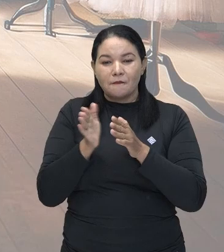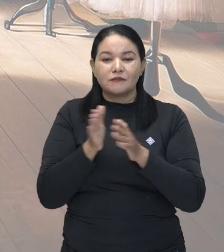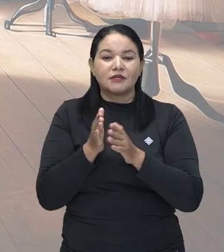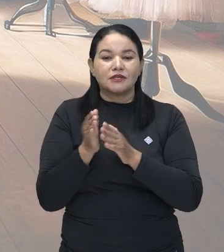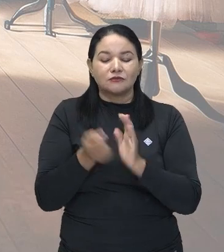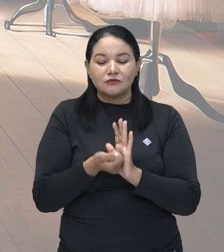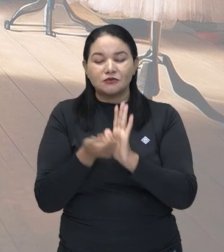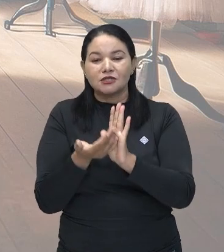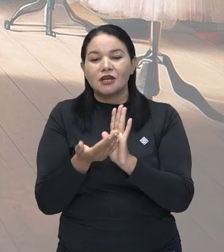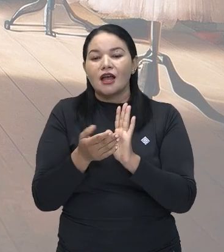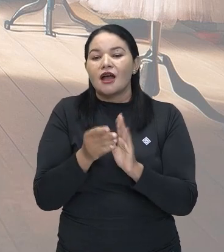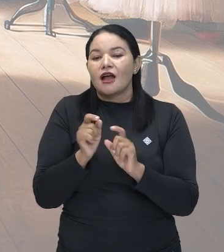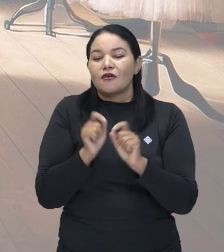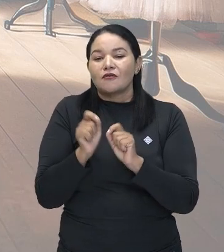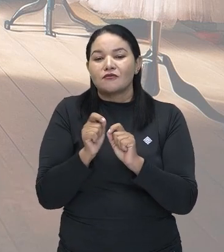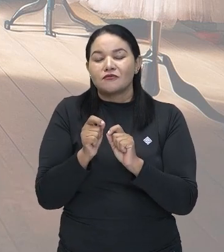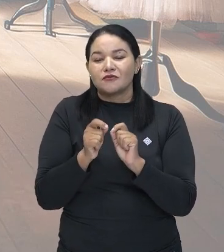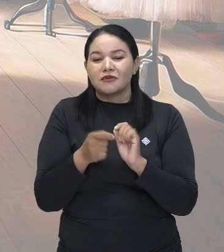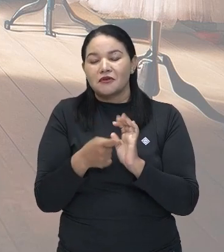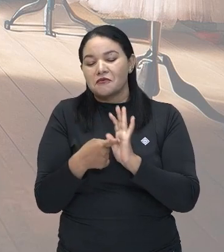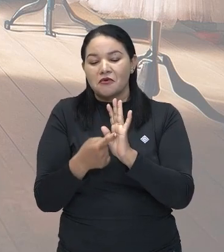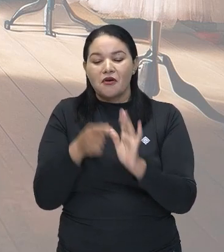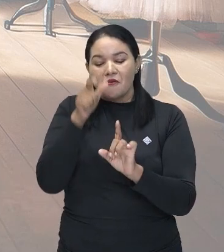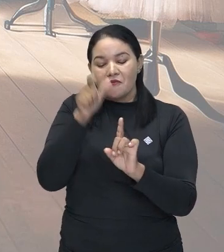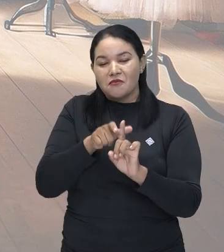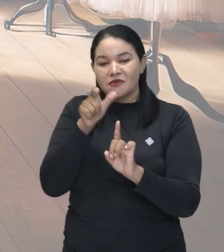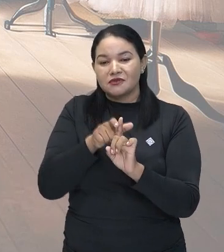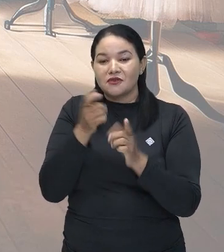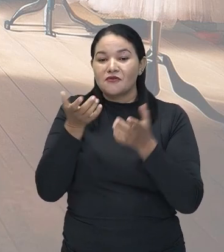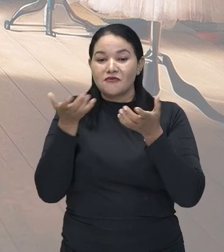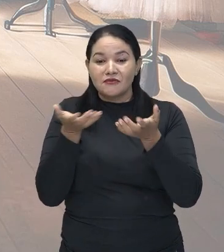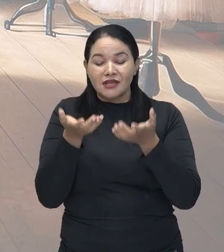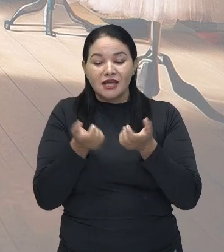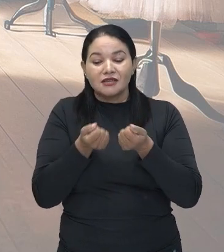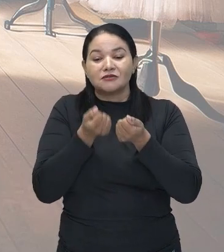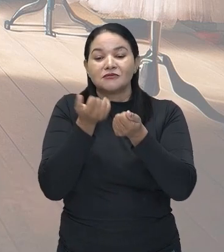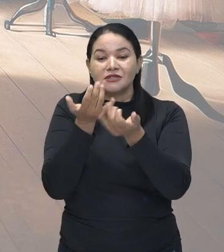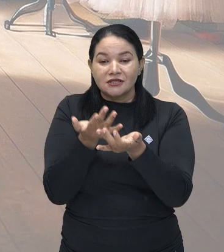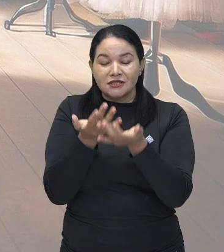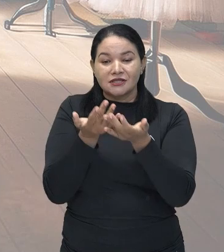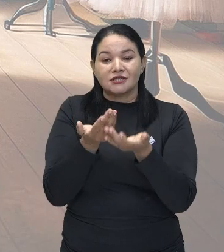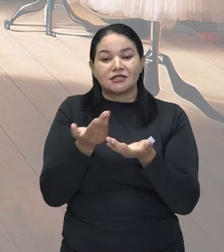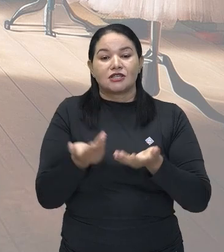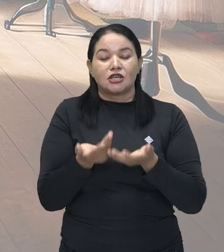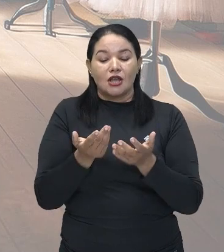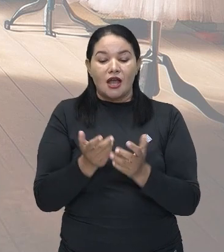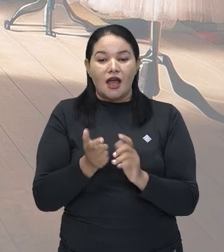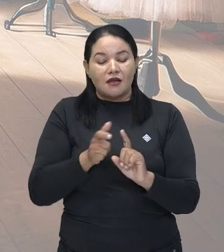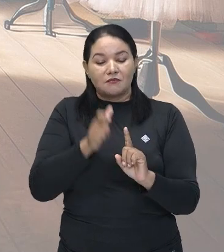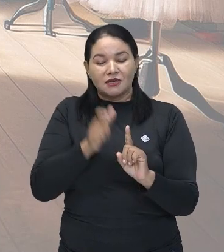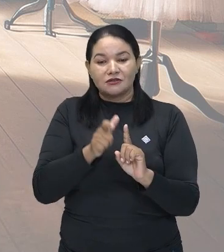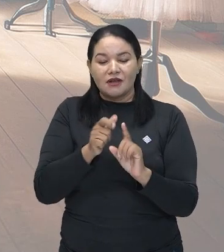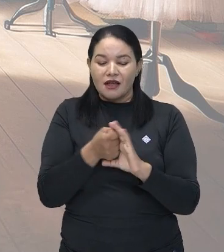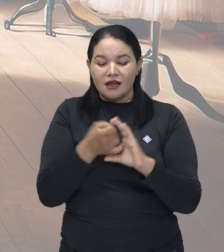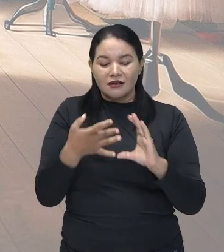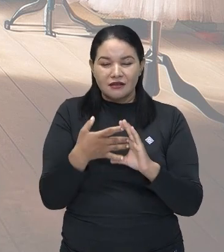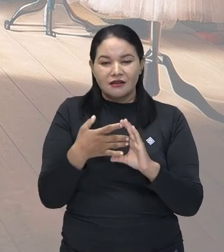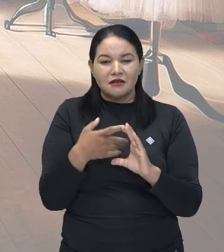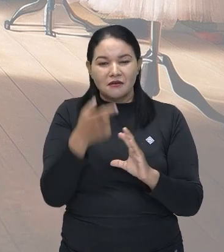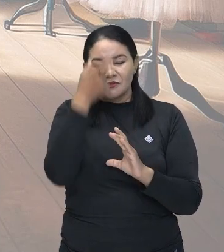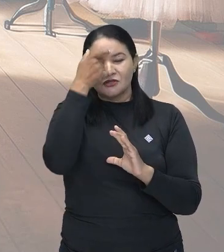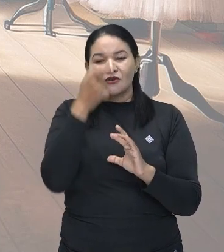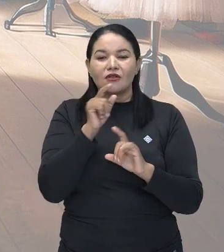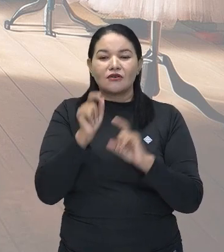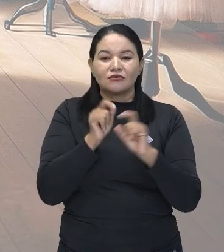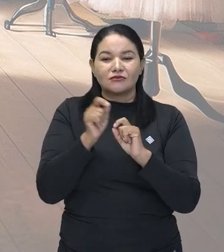encenação, o que aquele ator está precisa transmitir com esse personagem. Qual é a característica psicológica? Será que é